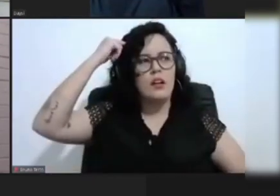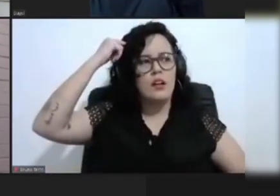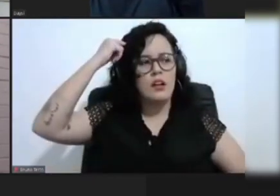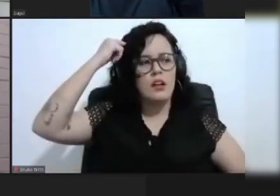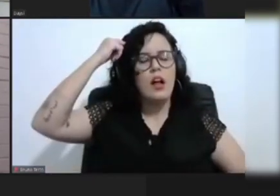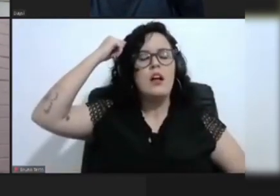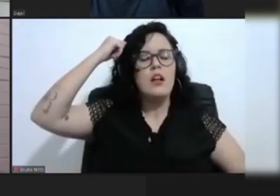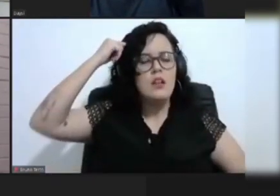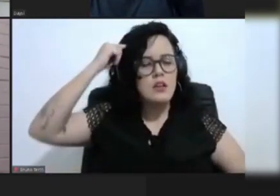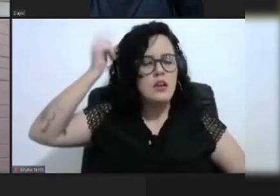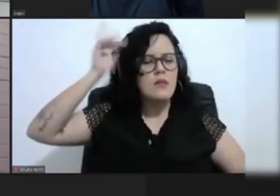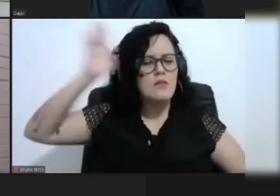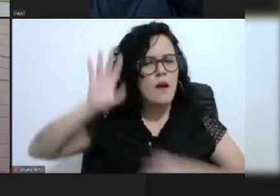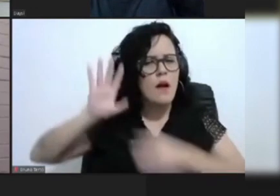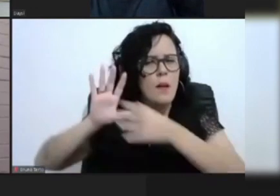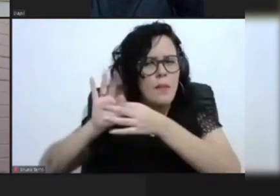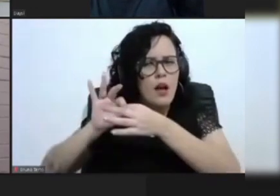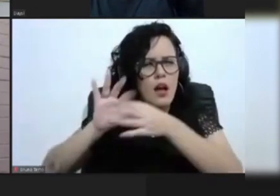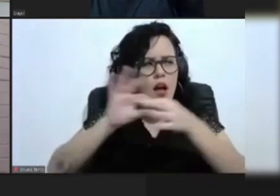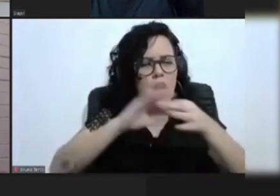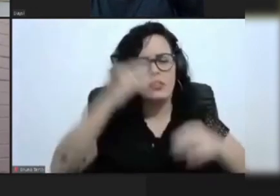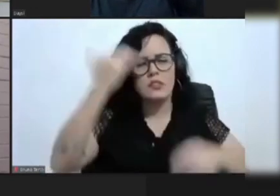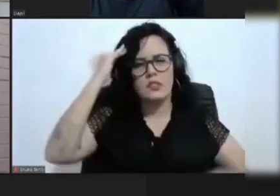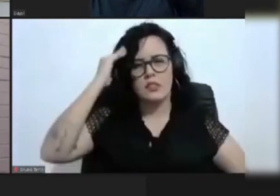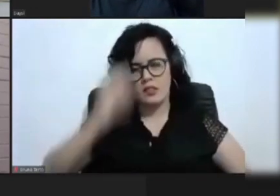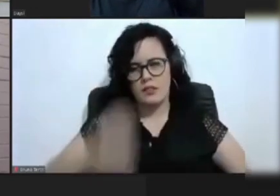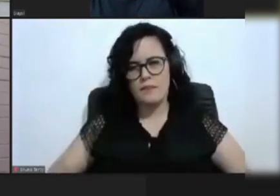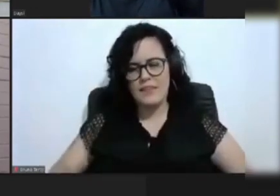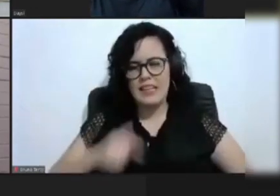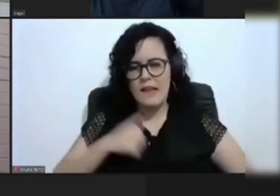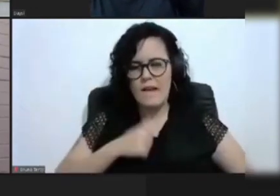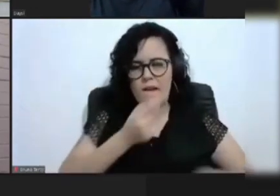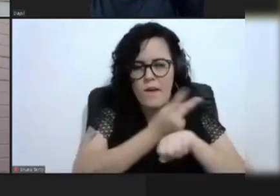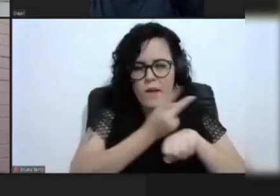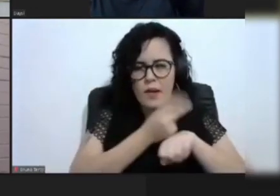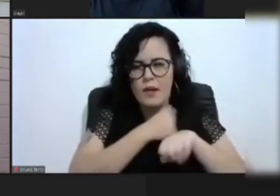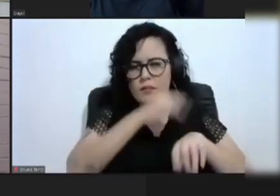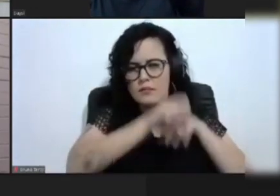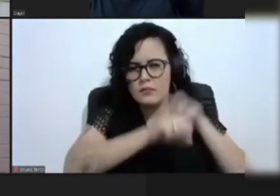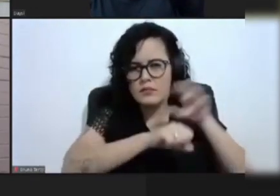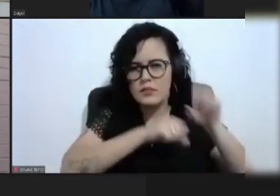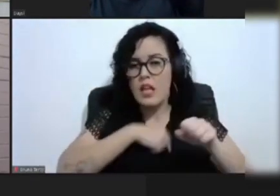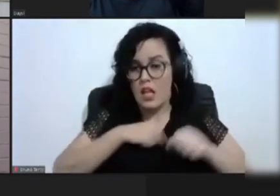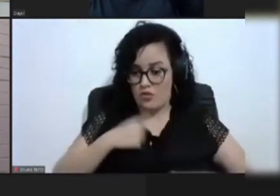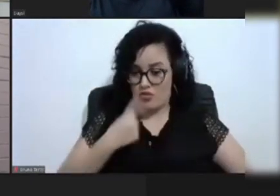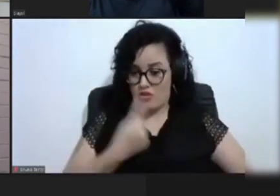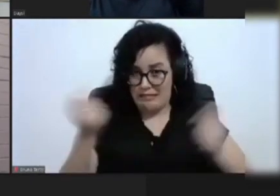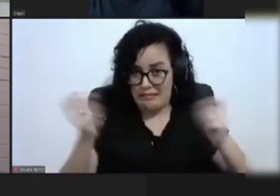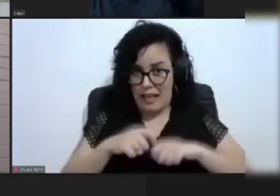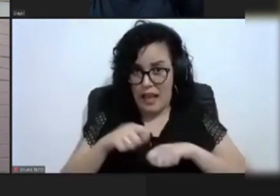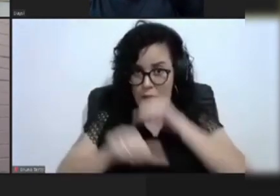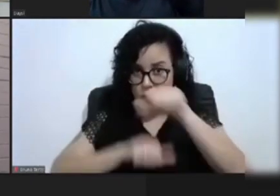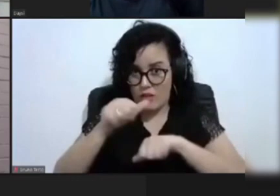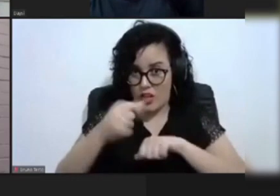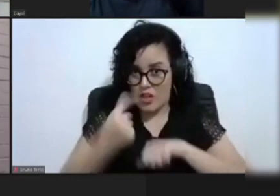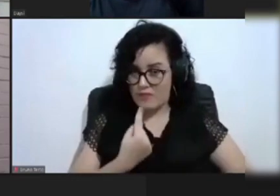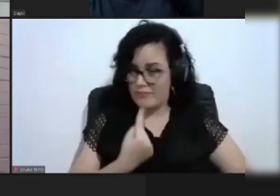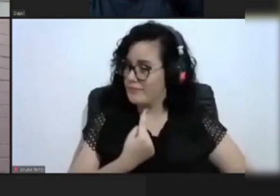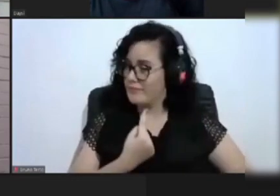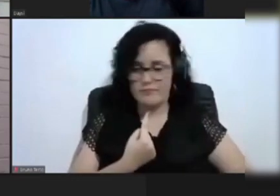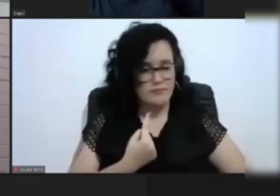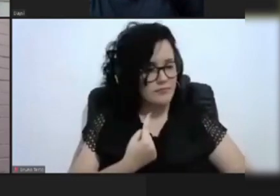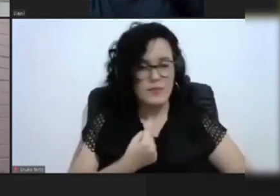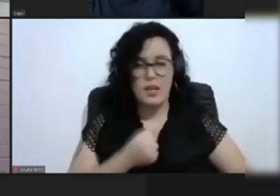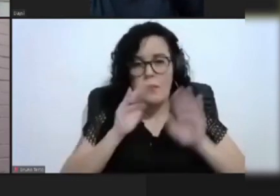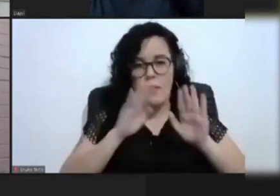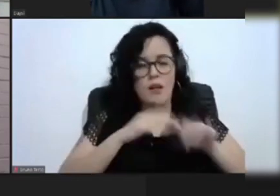né? E é isso eu busco. Eu sei que eu sozinha não vou ser capaz de mudar o mundo, mas se eu for capaz de mudar,